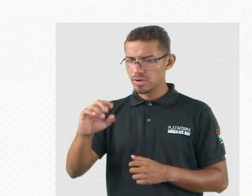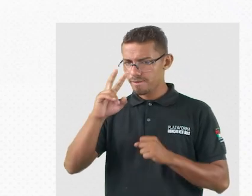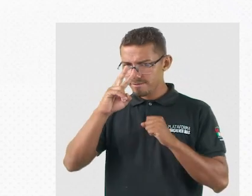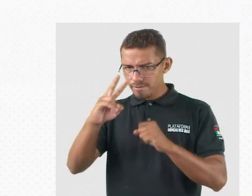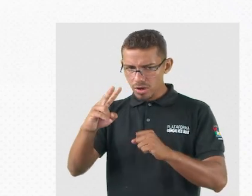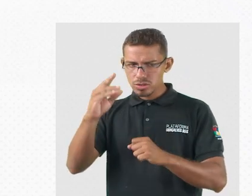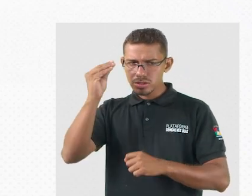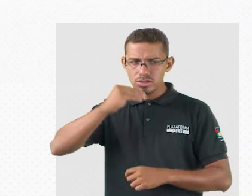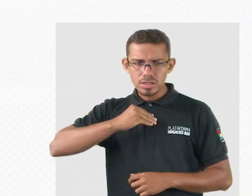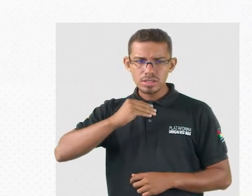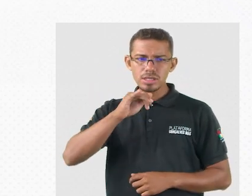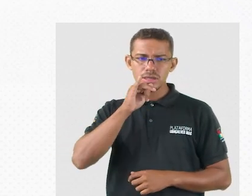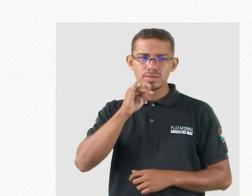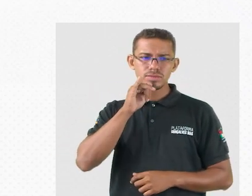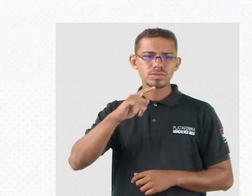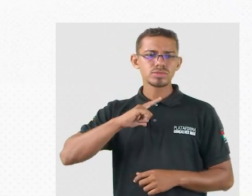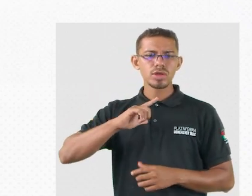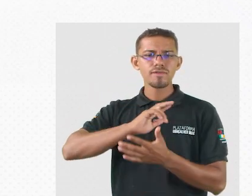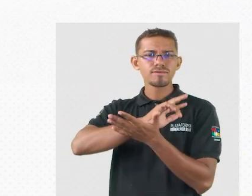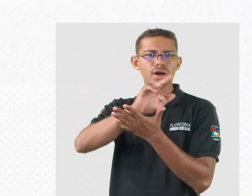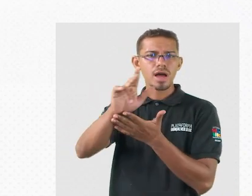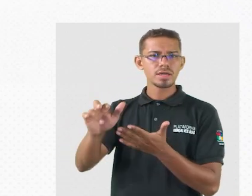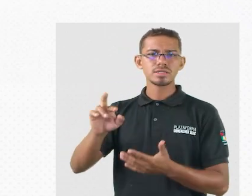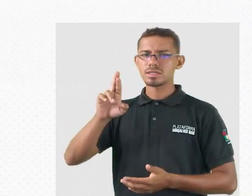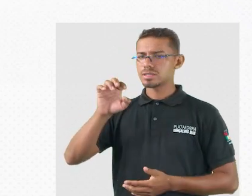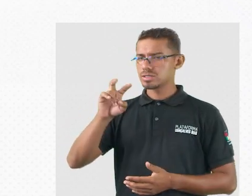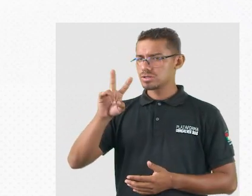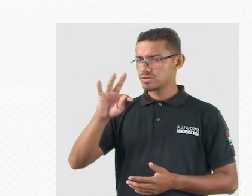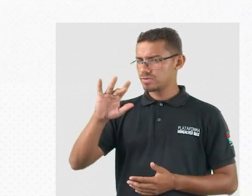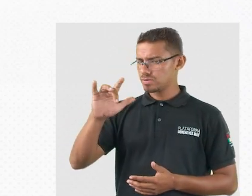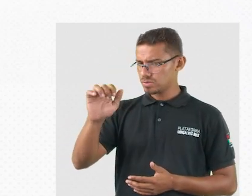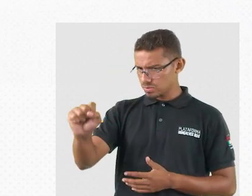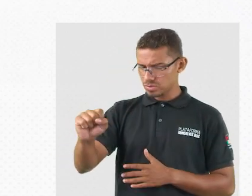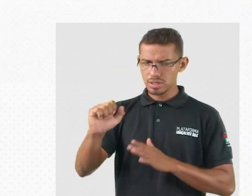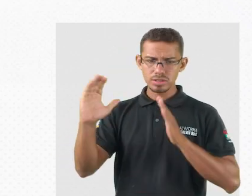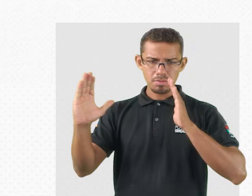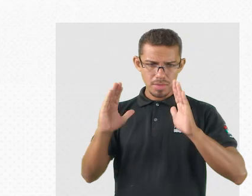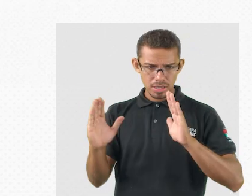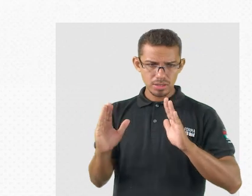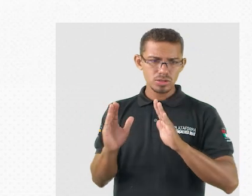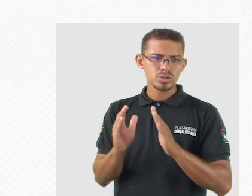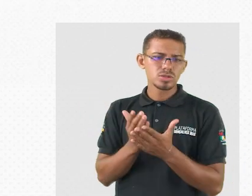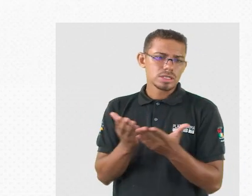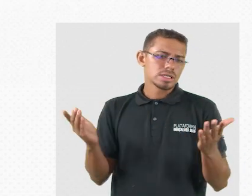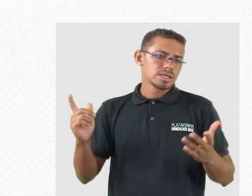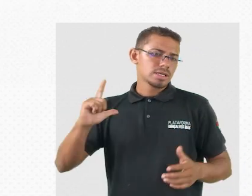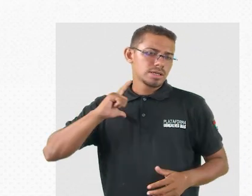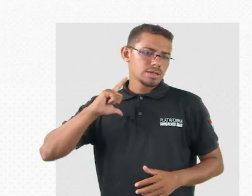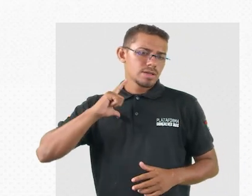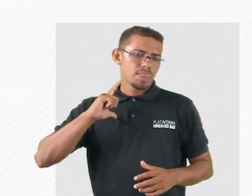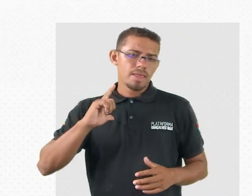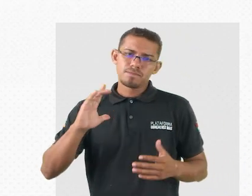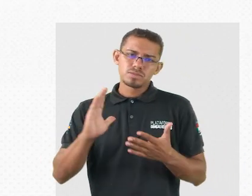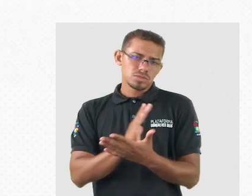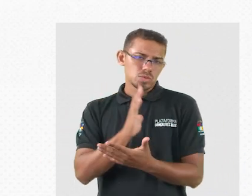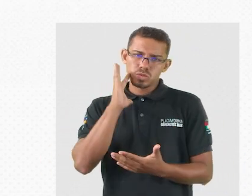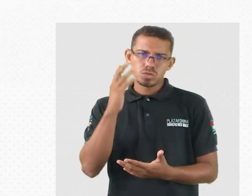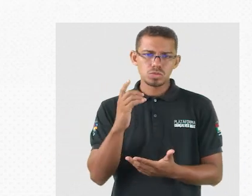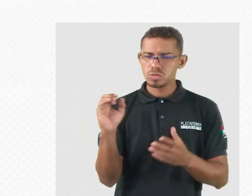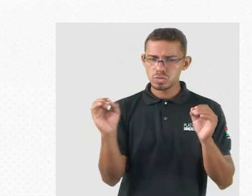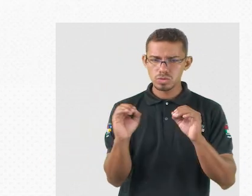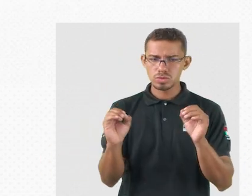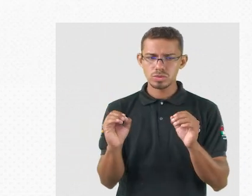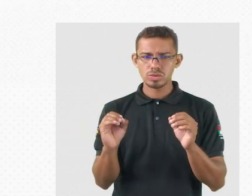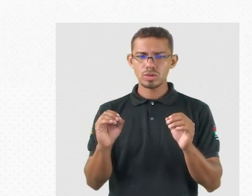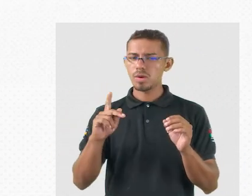tinha, né, as várias revoltas desse período, né, e isso, algumas pessoas que não faziam iam